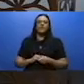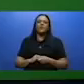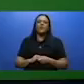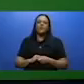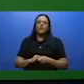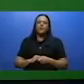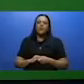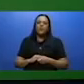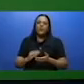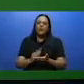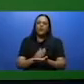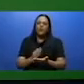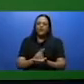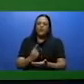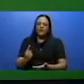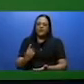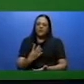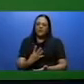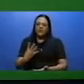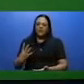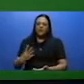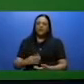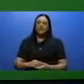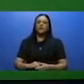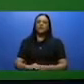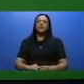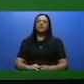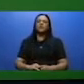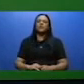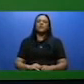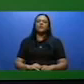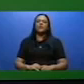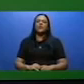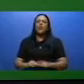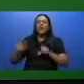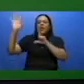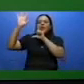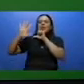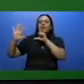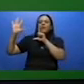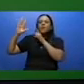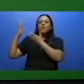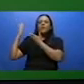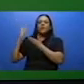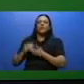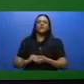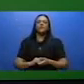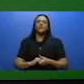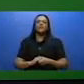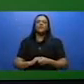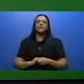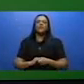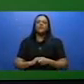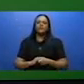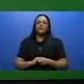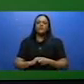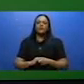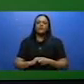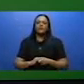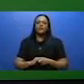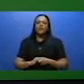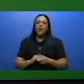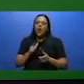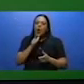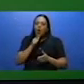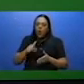Ainda na página 144, olha essa imagem. A gente tem 3 imagens aí, observa nas imagens como os